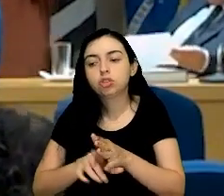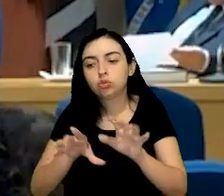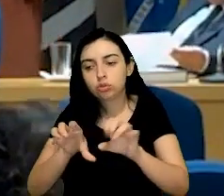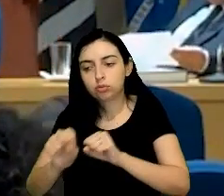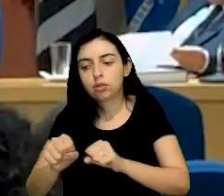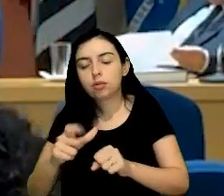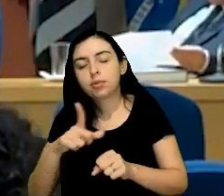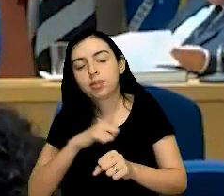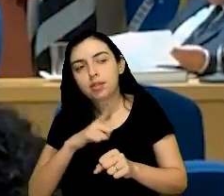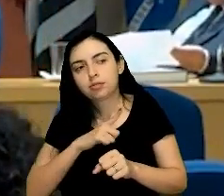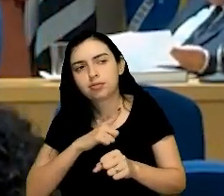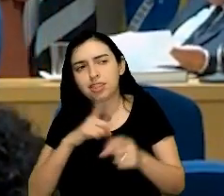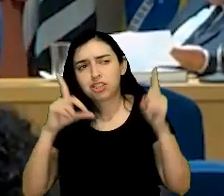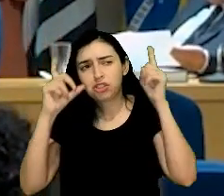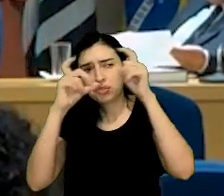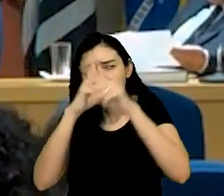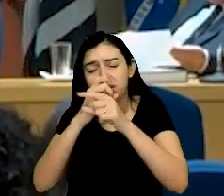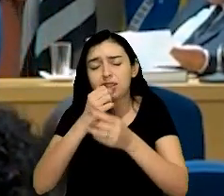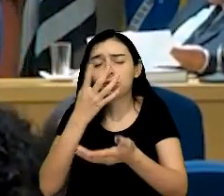difícil o deferimento, porque,